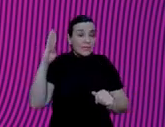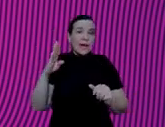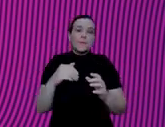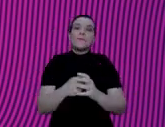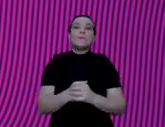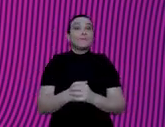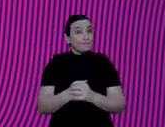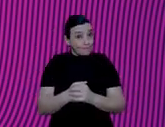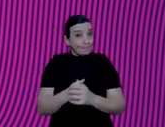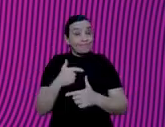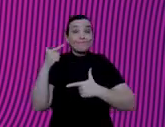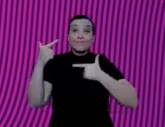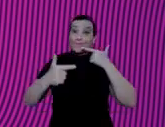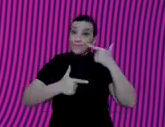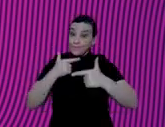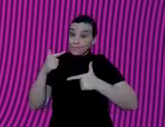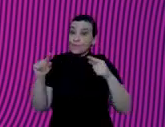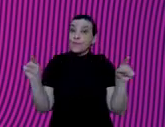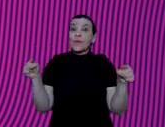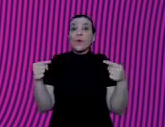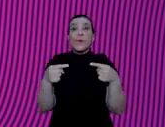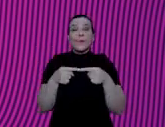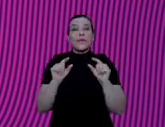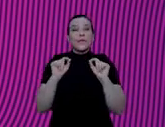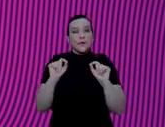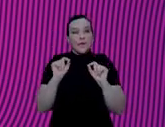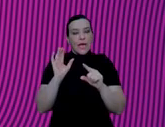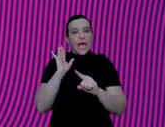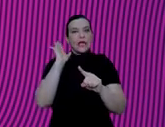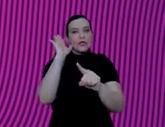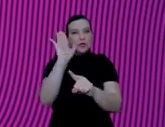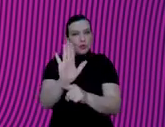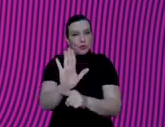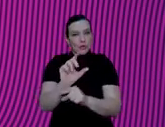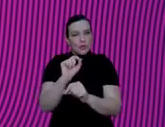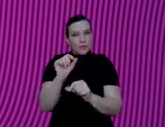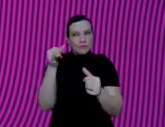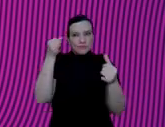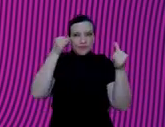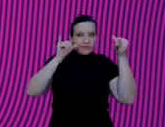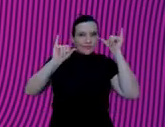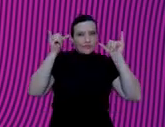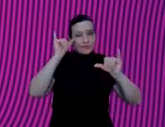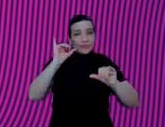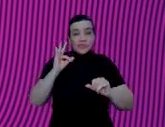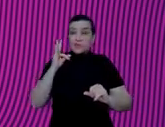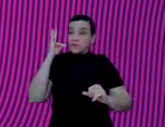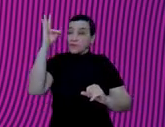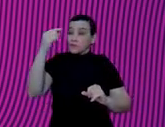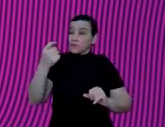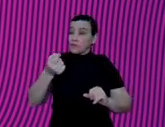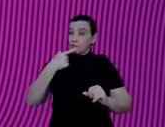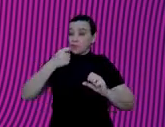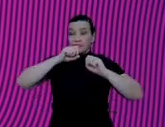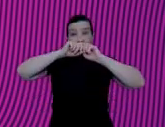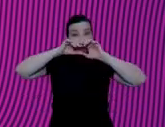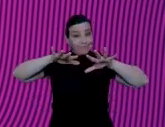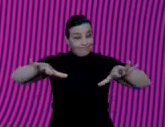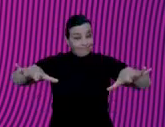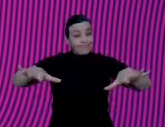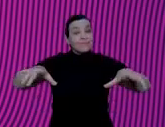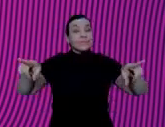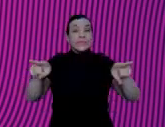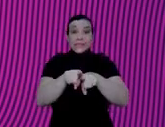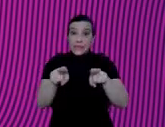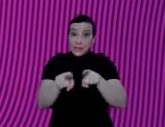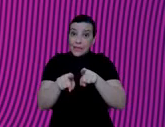tudo a ver com a prevenção, né, de uma possível epidemia de uso de opioides, que tem a ver com a questão do controle do